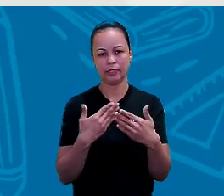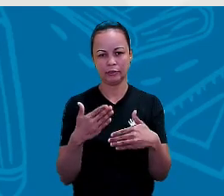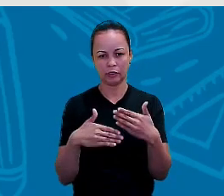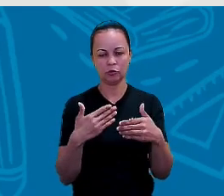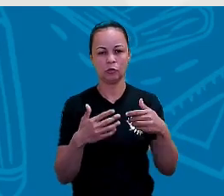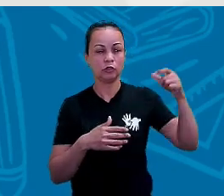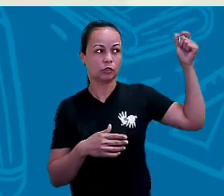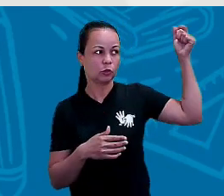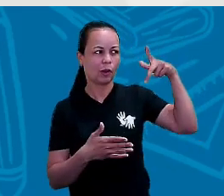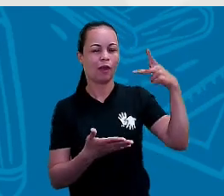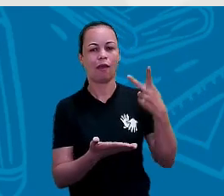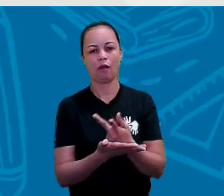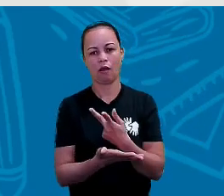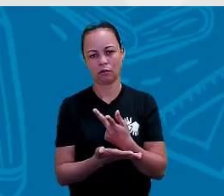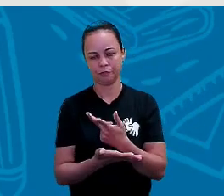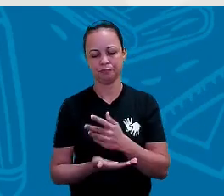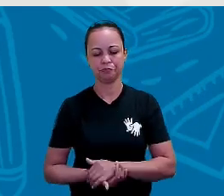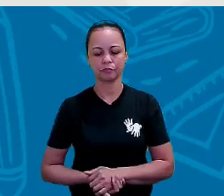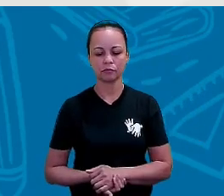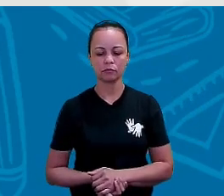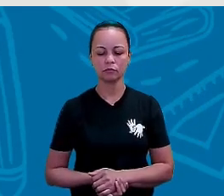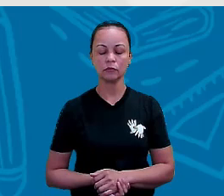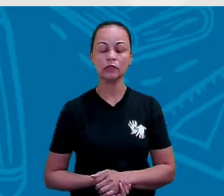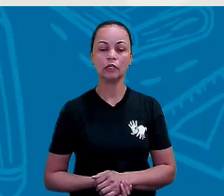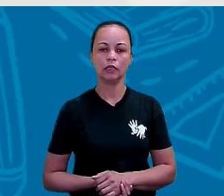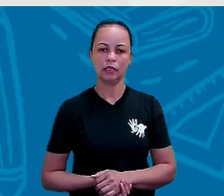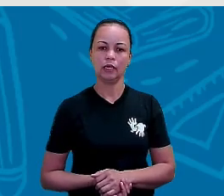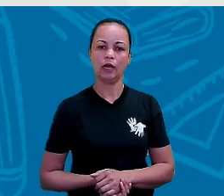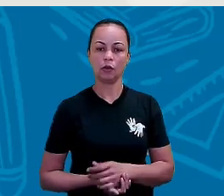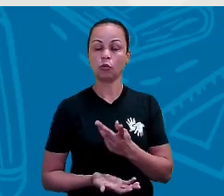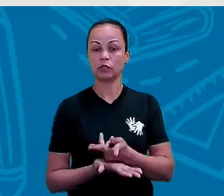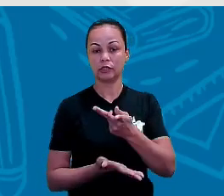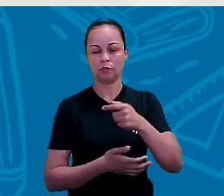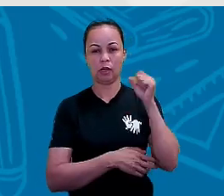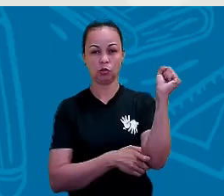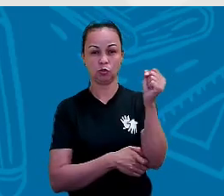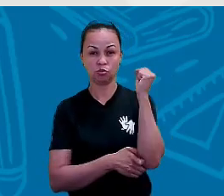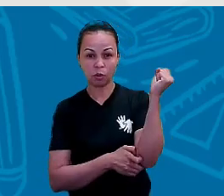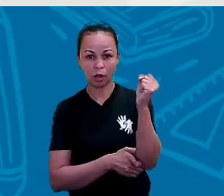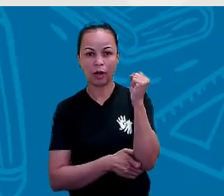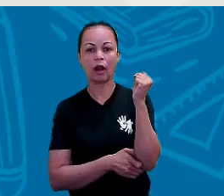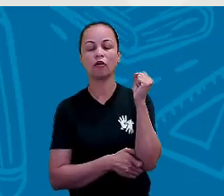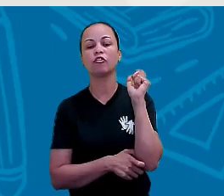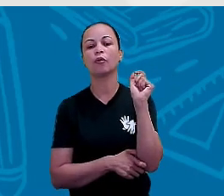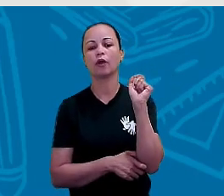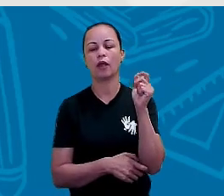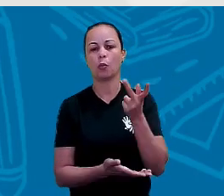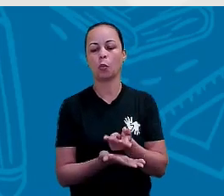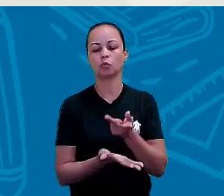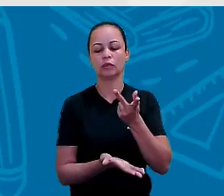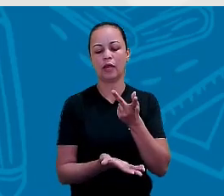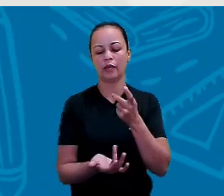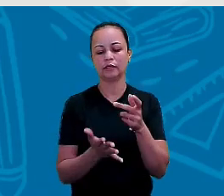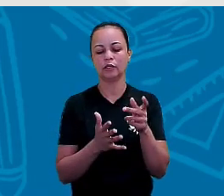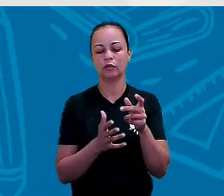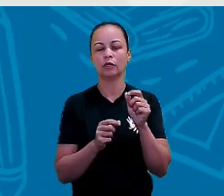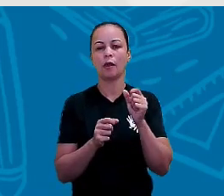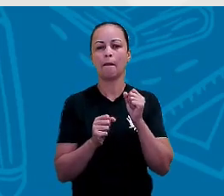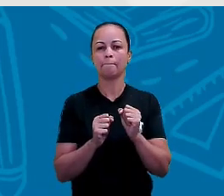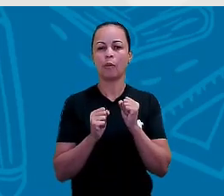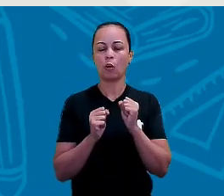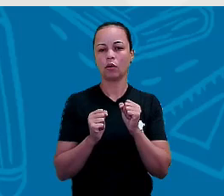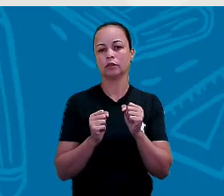exposição inadequada. E em casos mais graves, tal exposição pode até causar o que nós chamamos